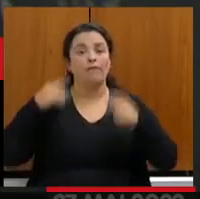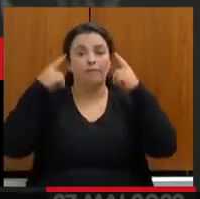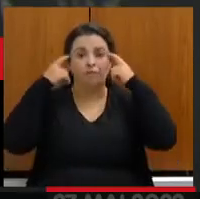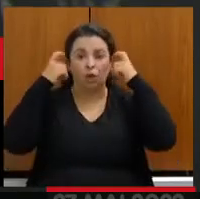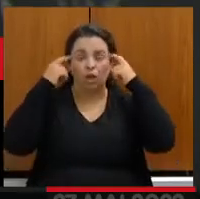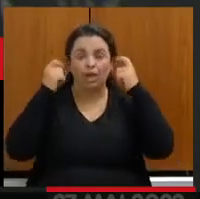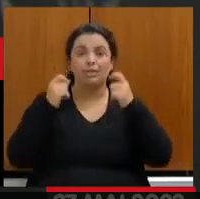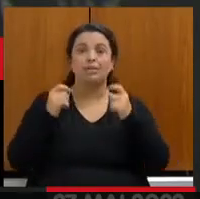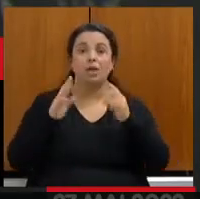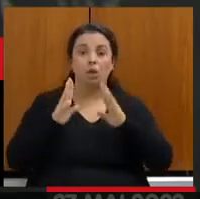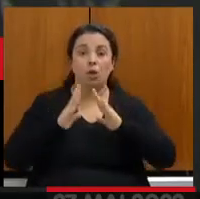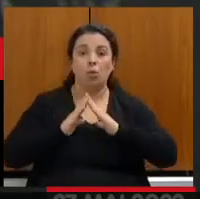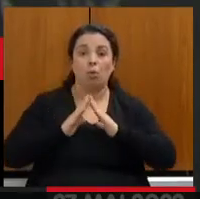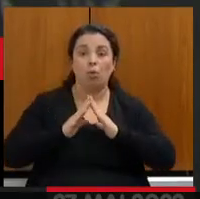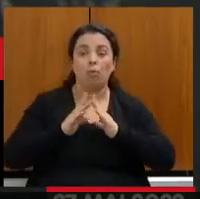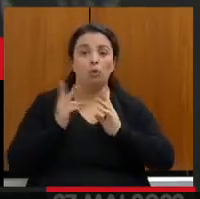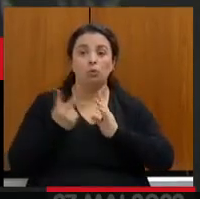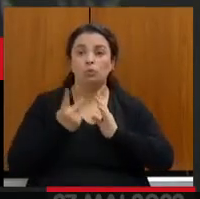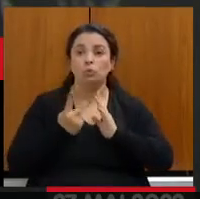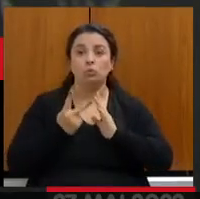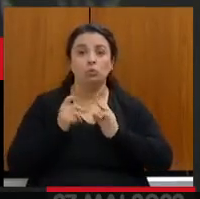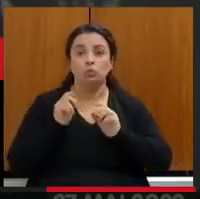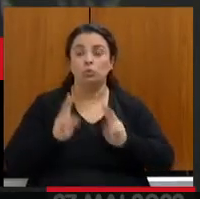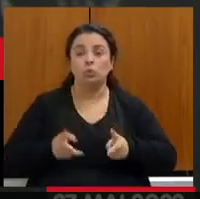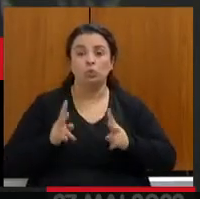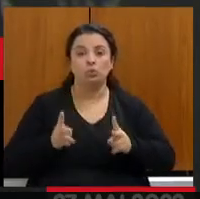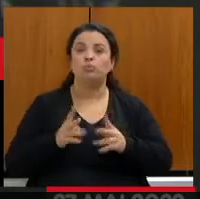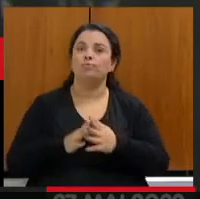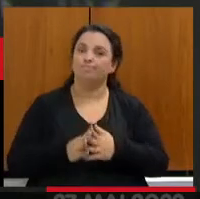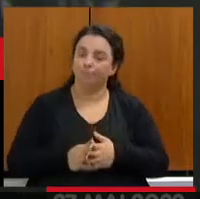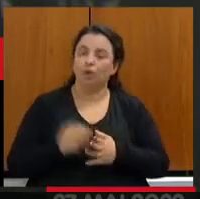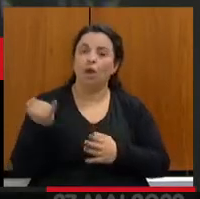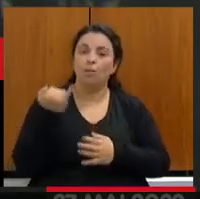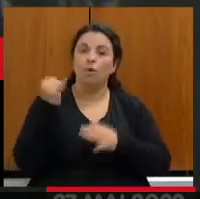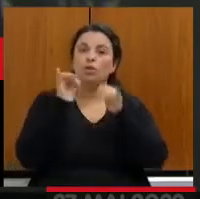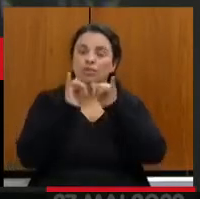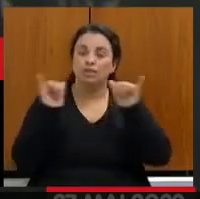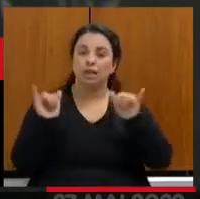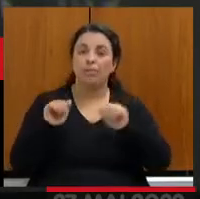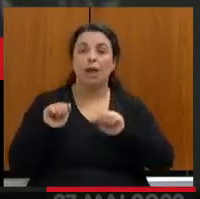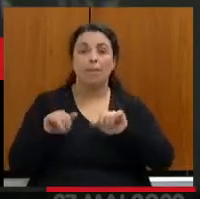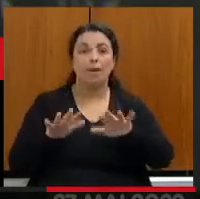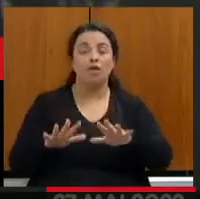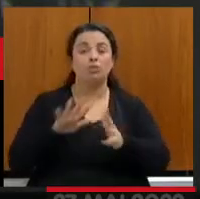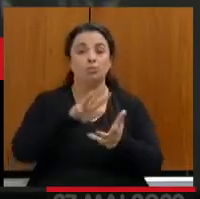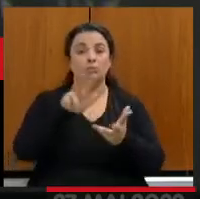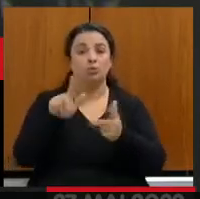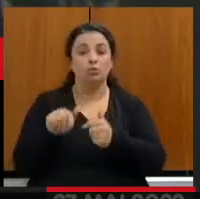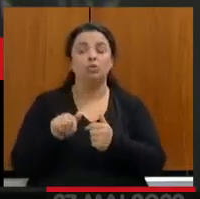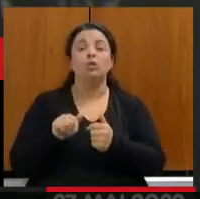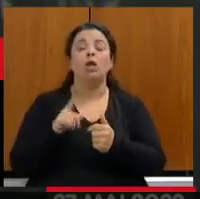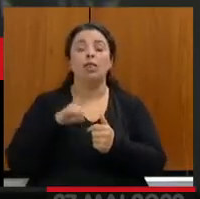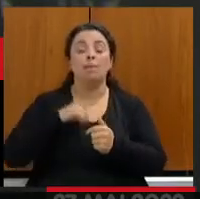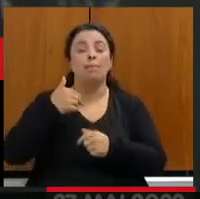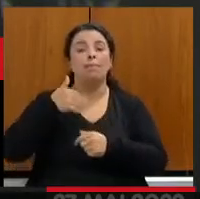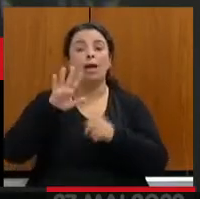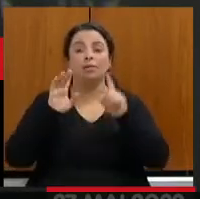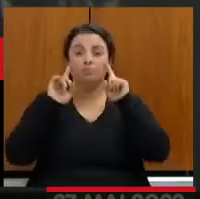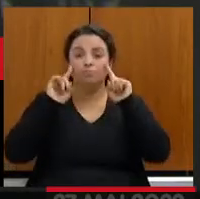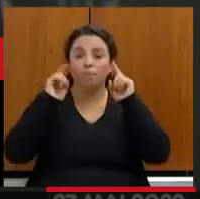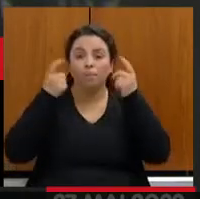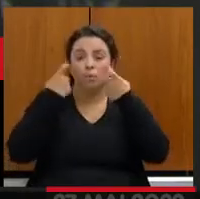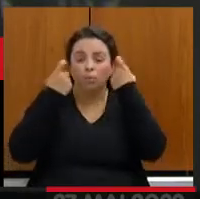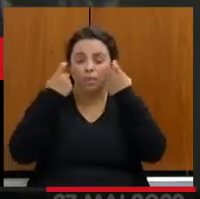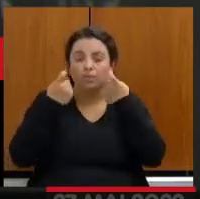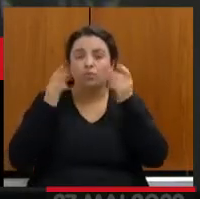continuar com essa campanha a marcha mundial das mulheres ela tem se preocupado cada vez mais com a vida das mulheres porque a planta ela não